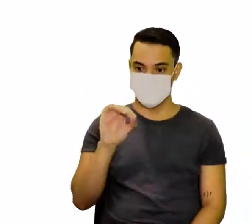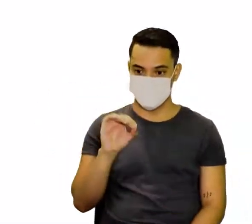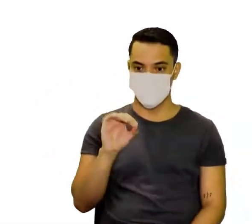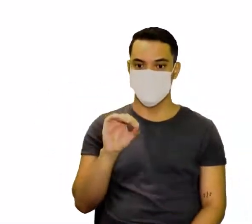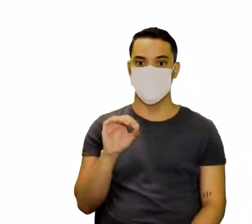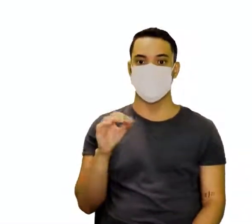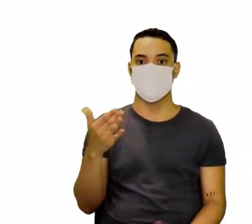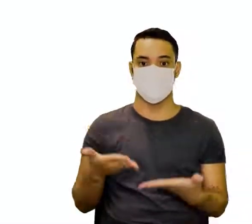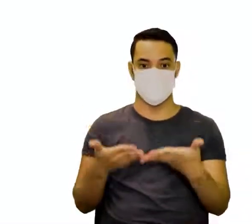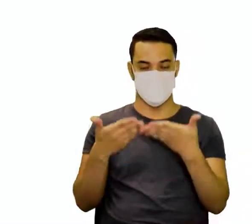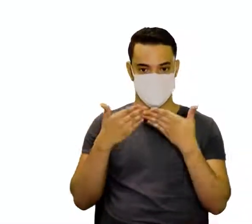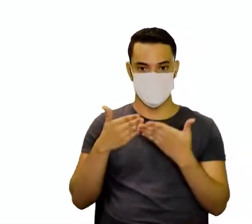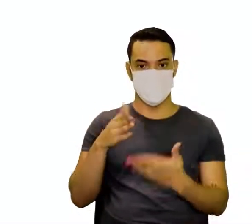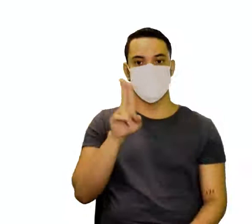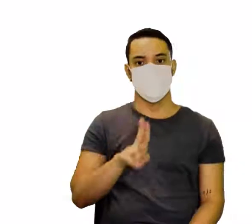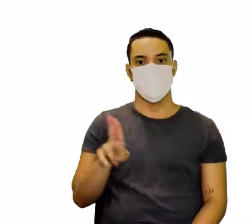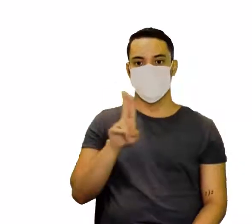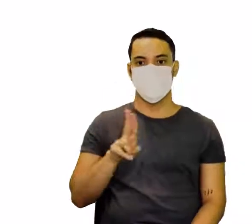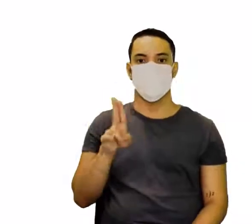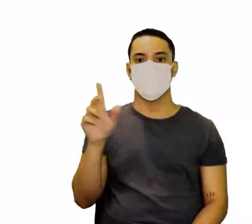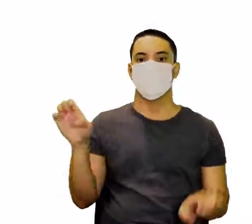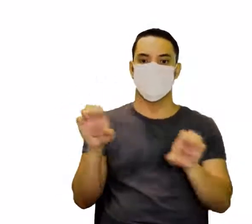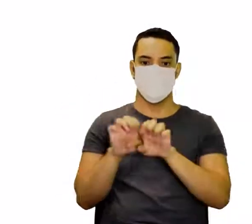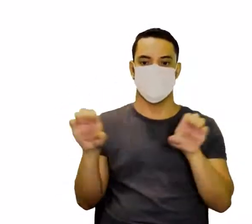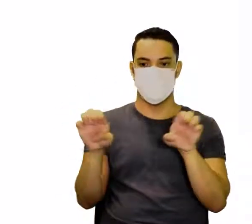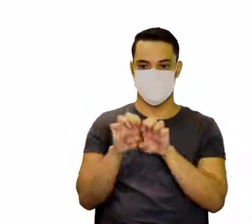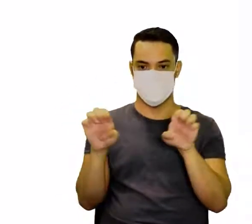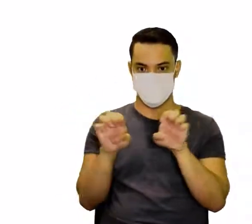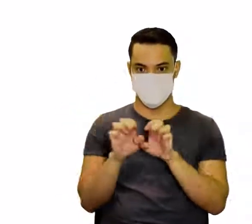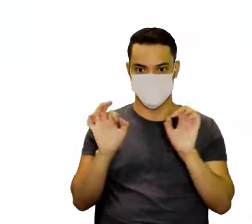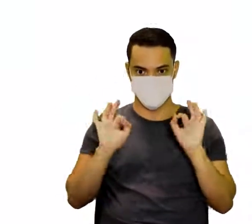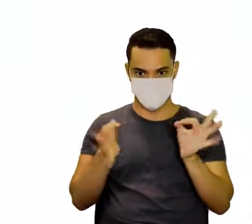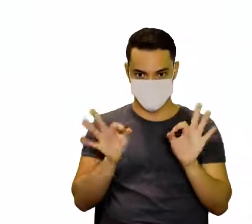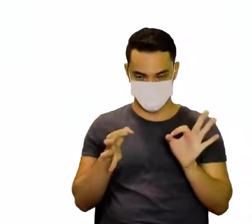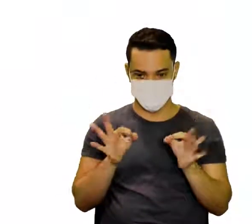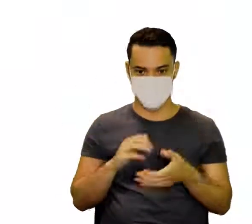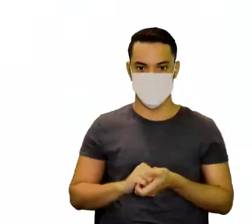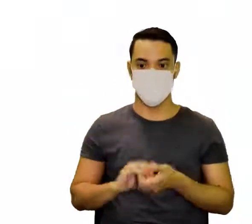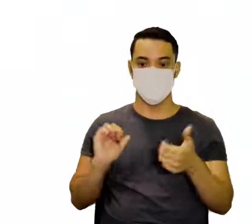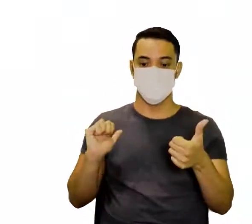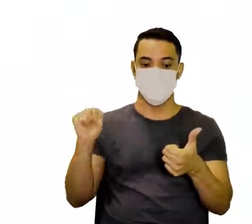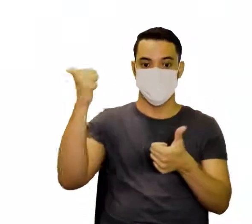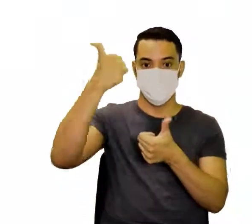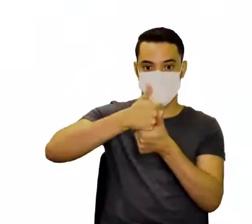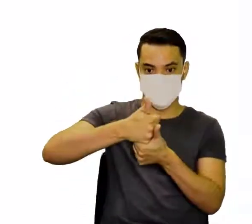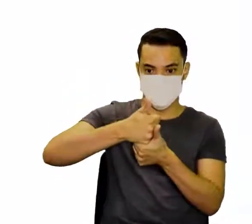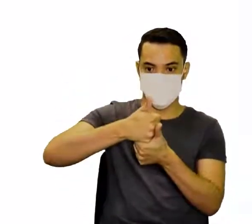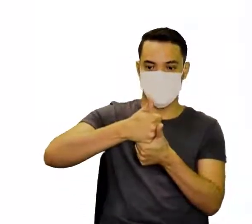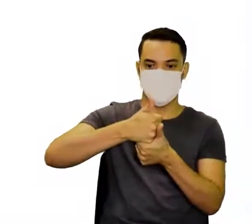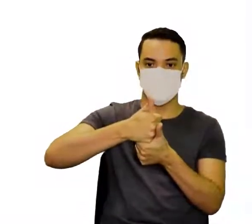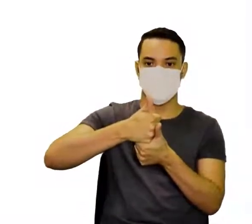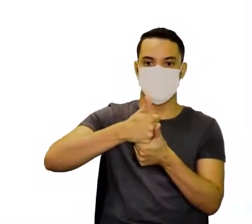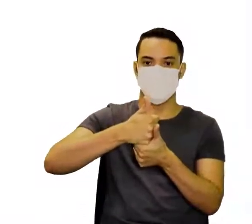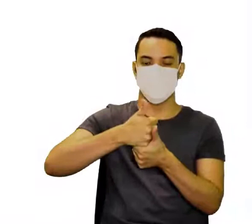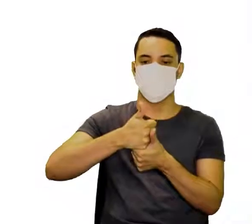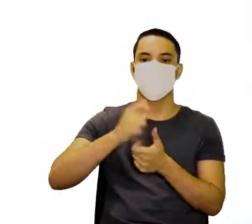está pedindo, usando a equação do gerador ali, ok? Substituindo os valores, eu